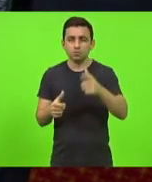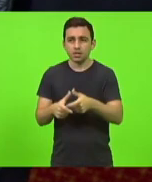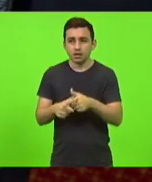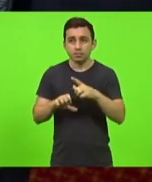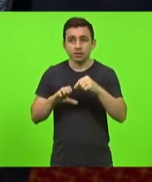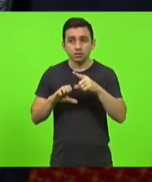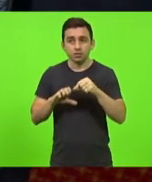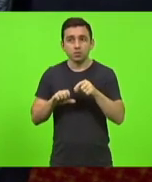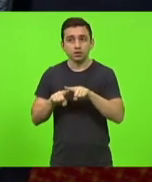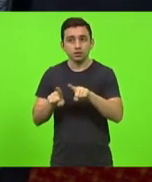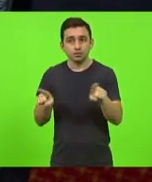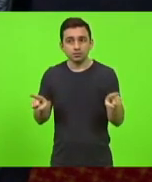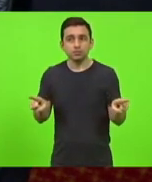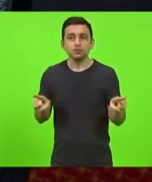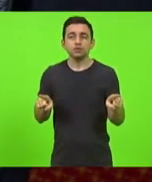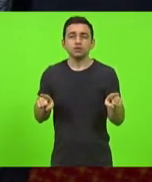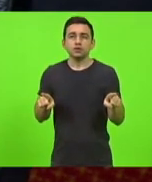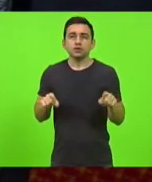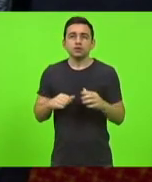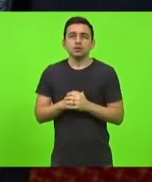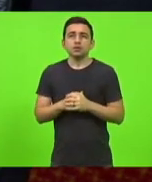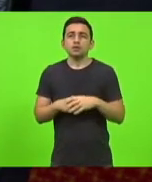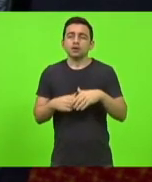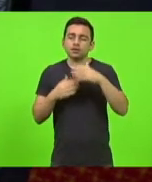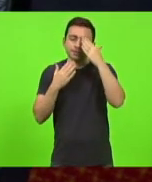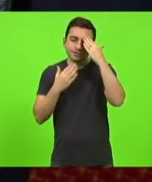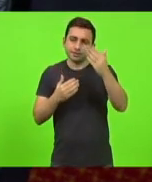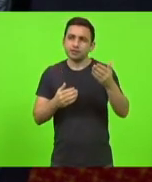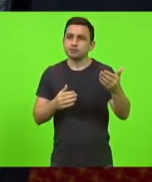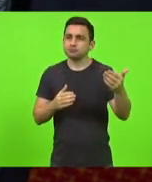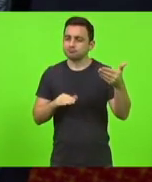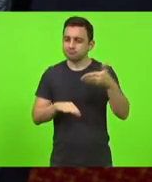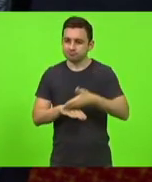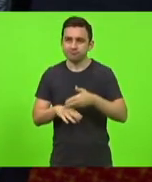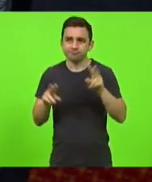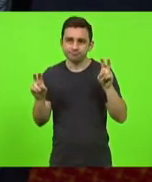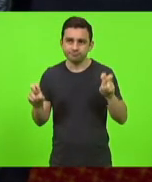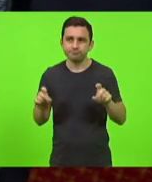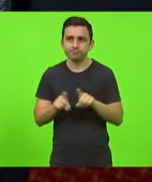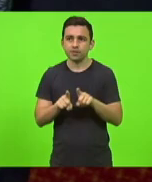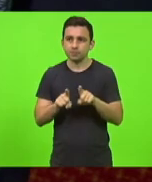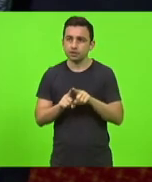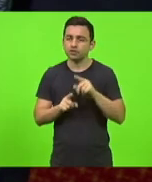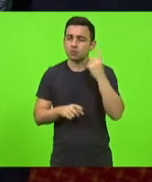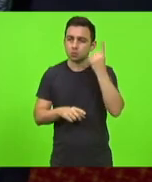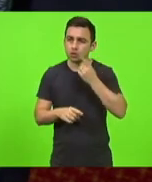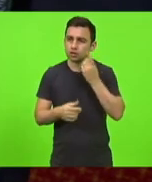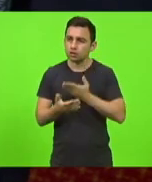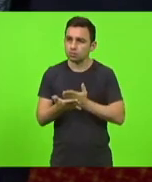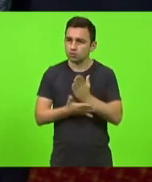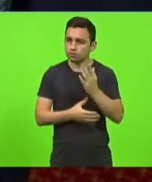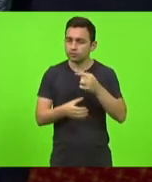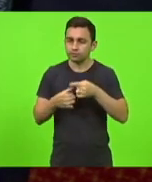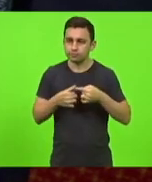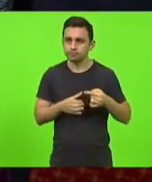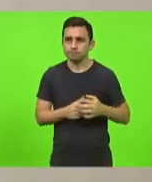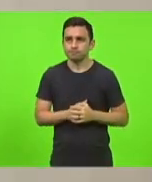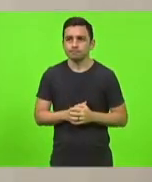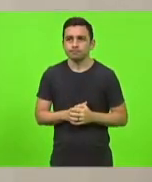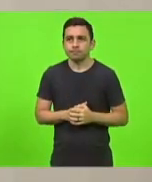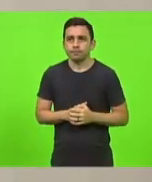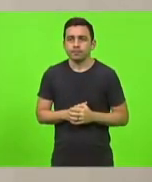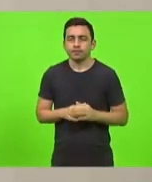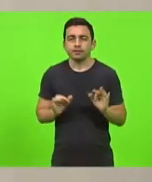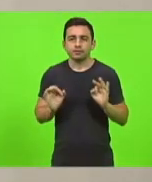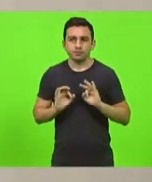né? Eu agradeço por ter chegado aqui à matéria e aos parlamentares que aprovaram nas suas comissões. Não